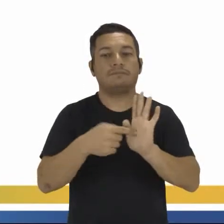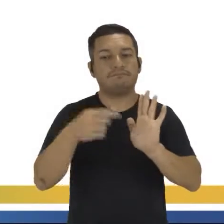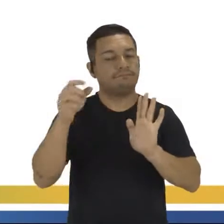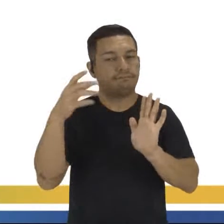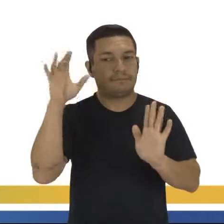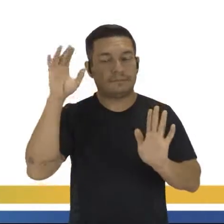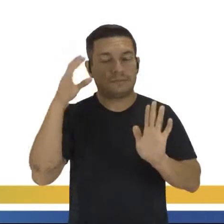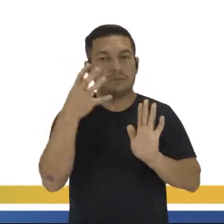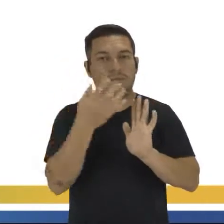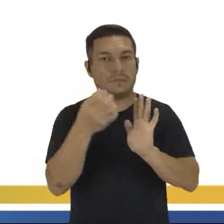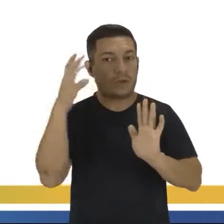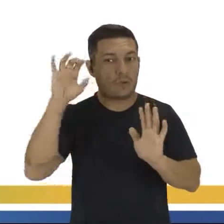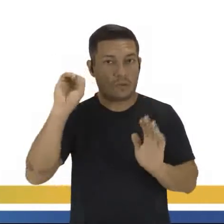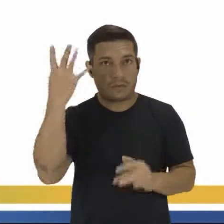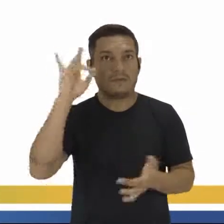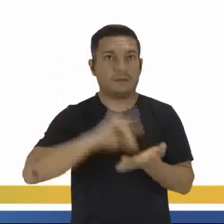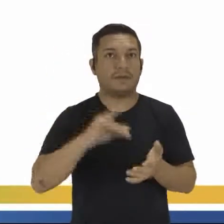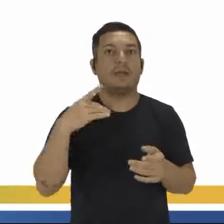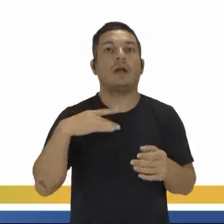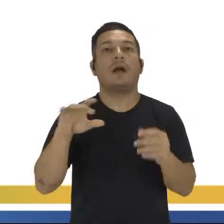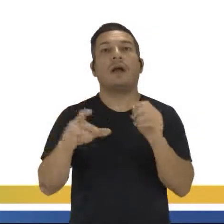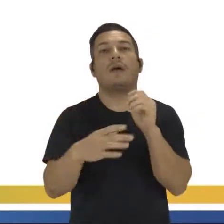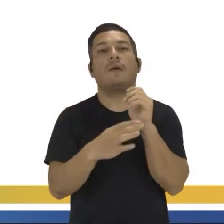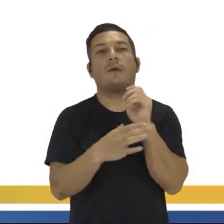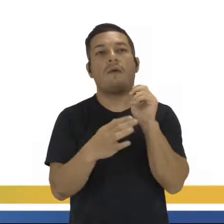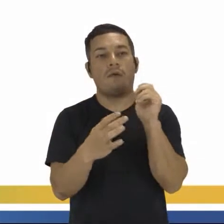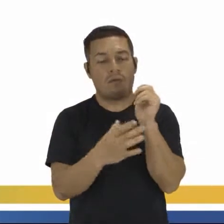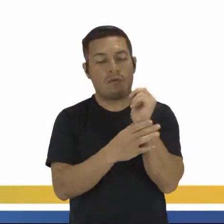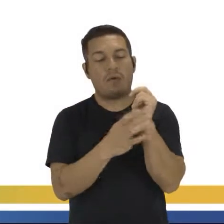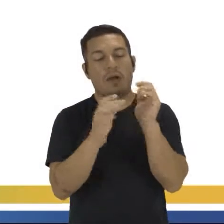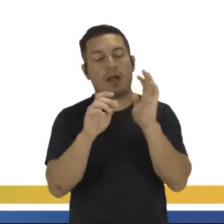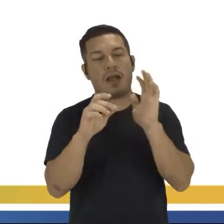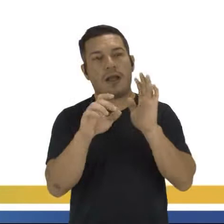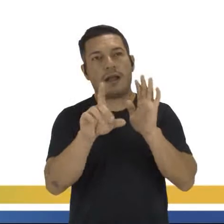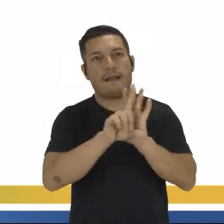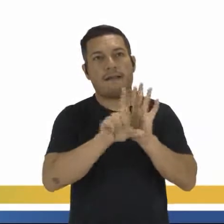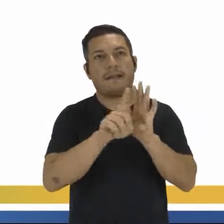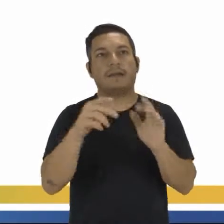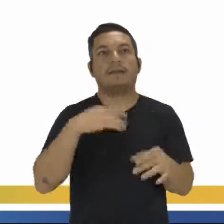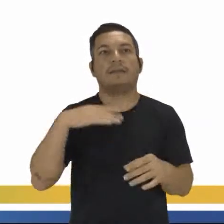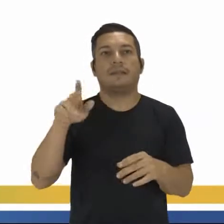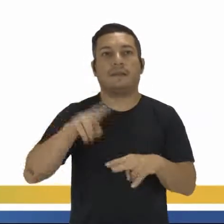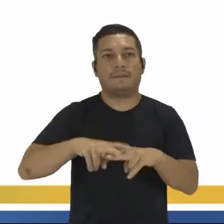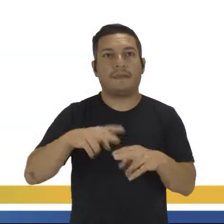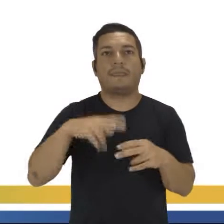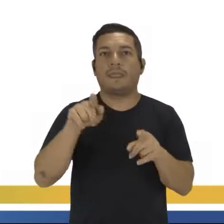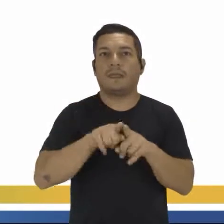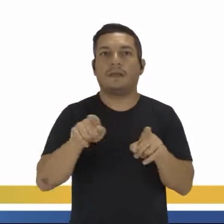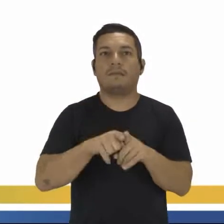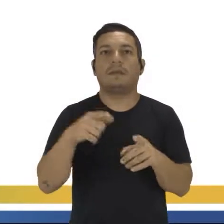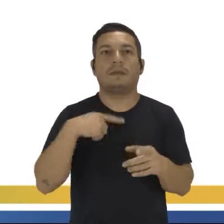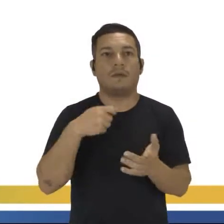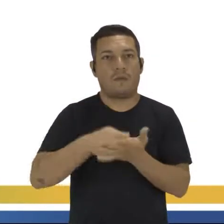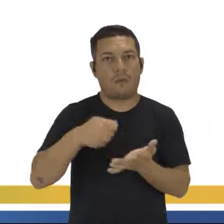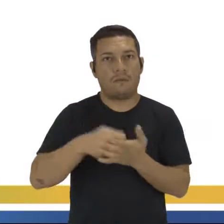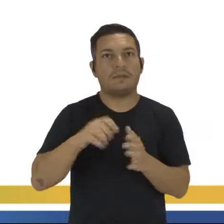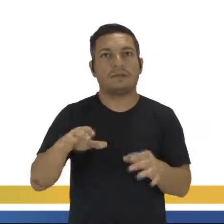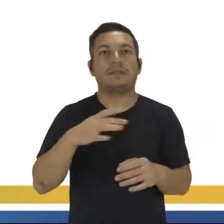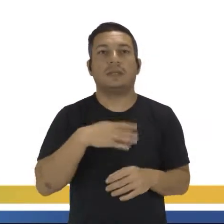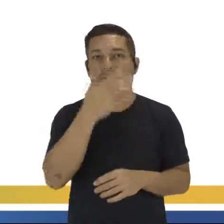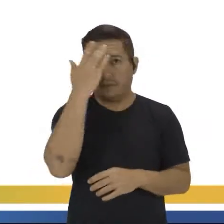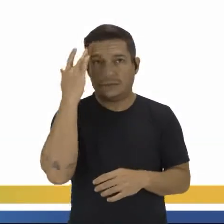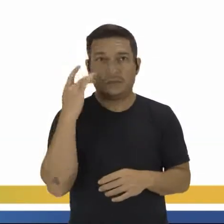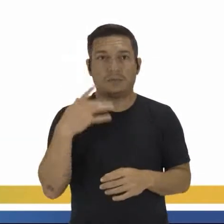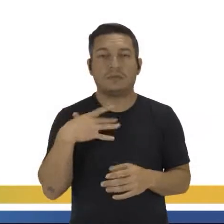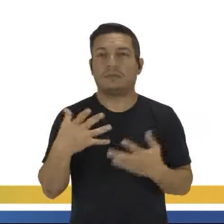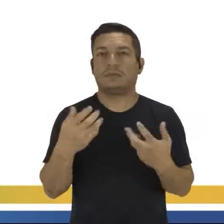reforma do Código Penal é um exemplo disso. Assim, nenhum contribuinte seria contrário à implantação da lei seca, só